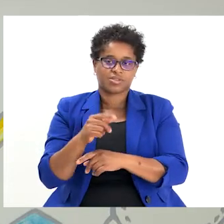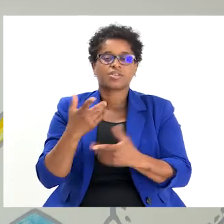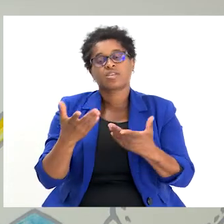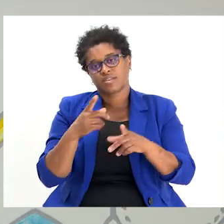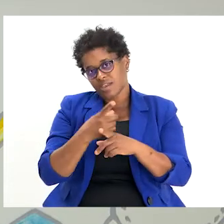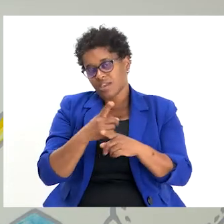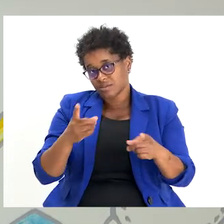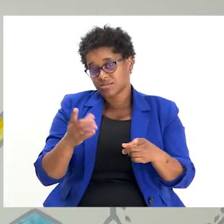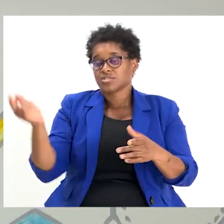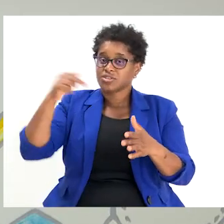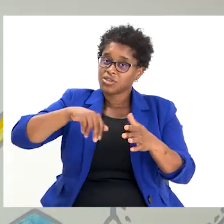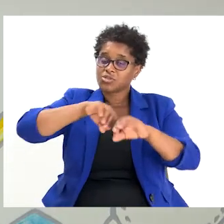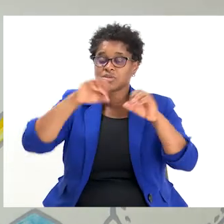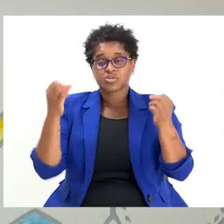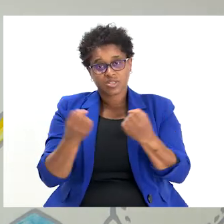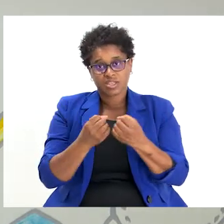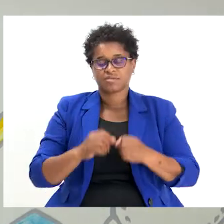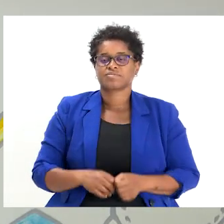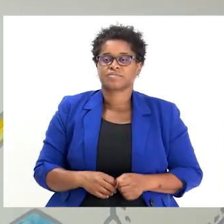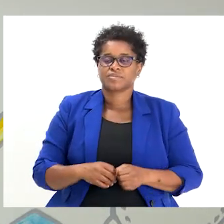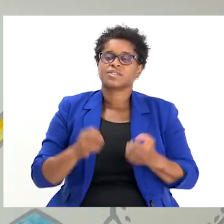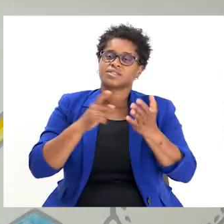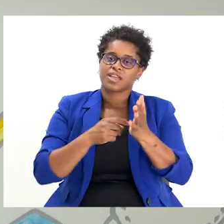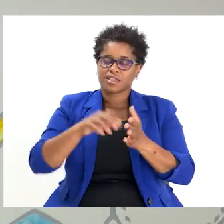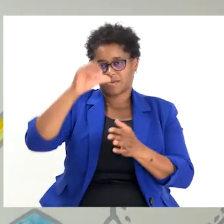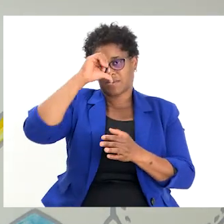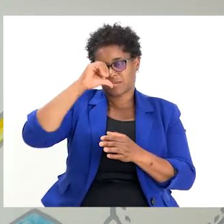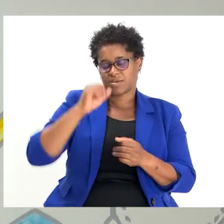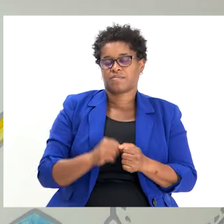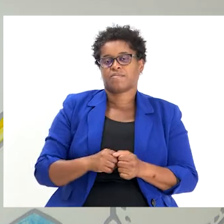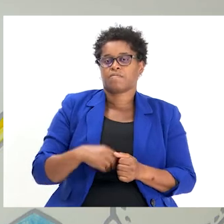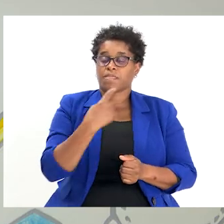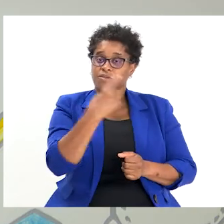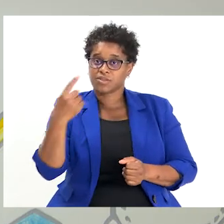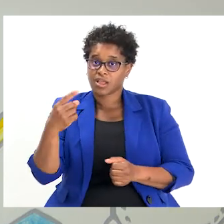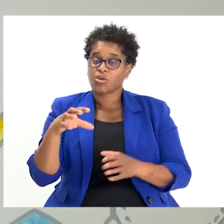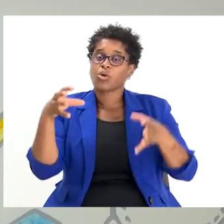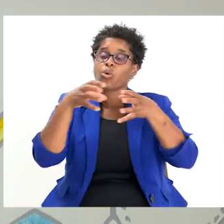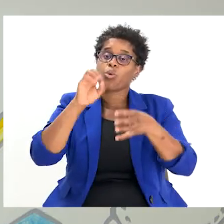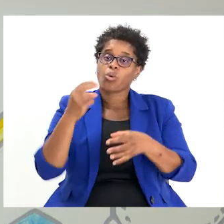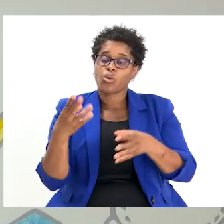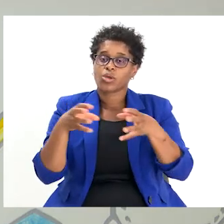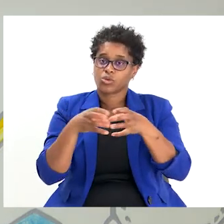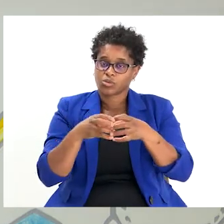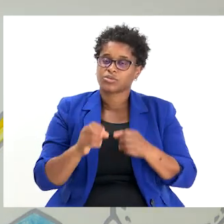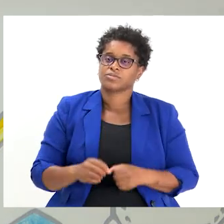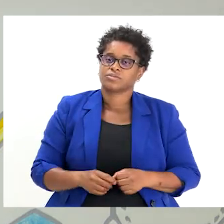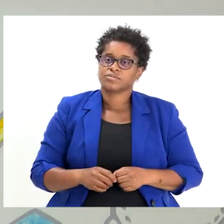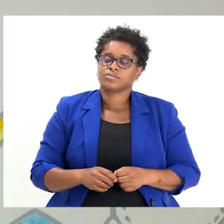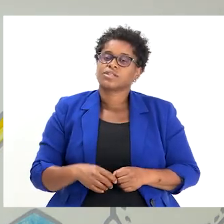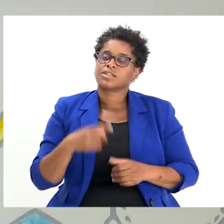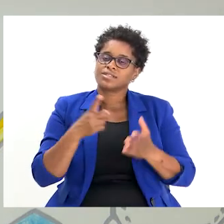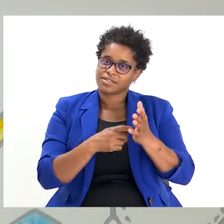sociedade. Necessidade de beber, por exemplo, é uma necessidade individual ou coletiva? É uma